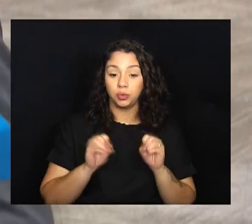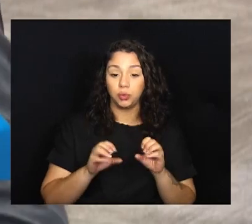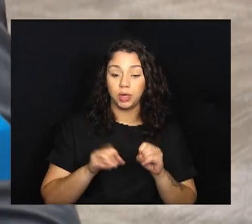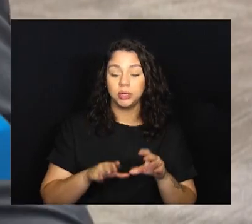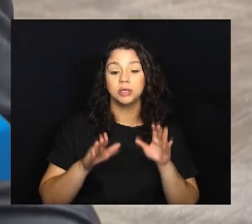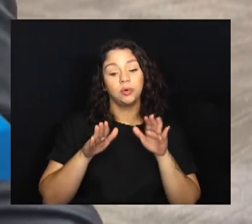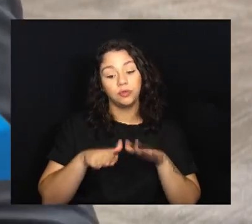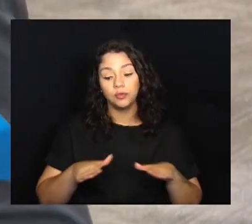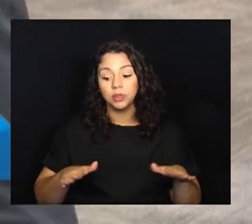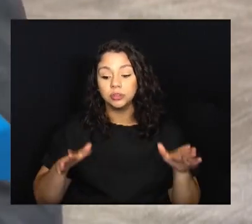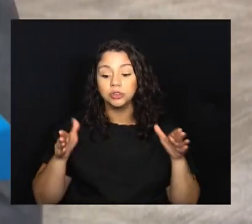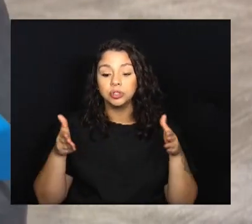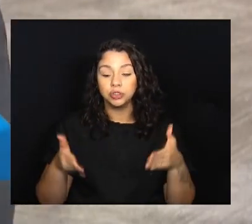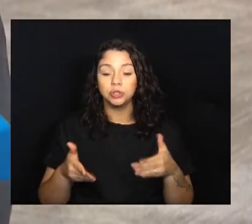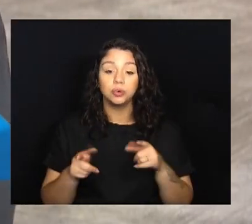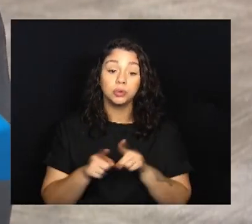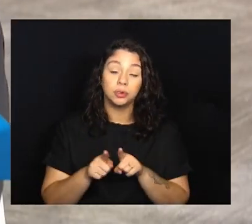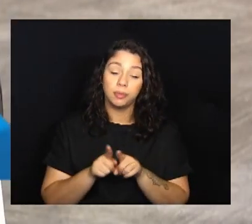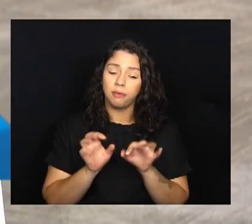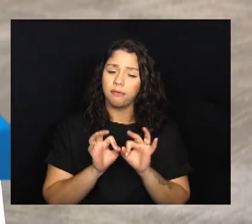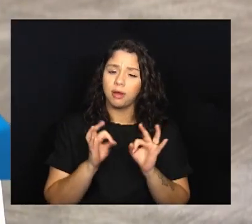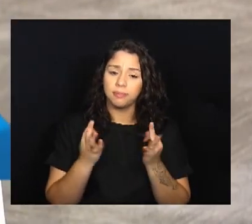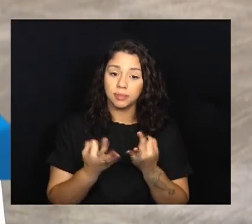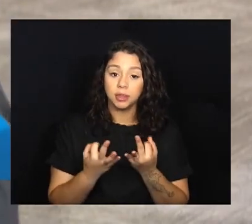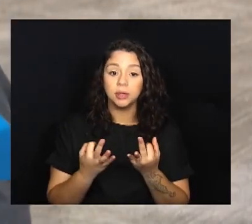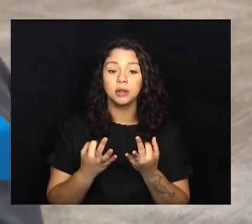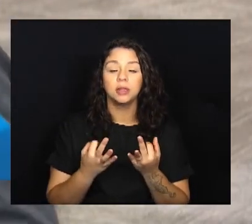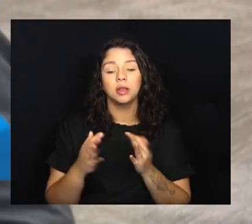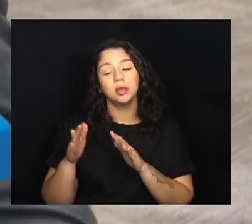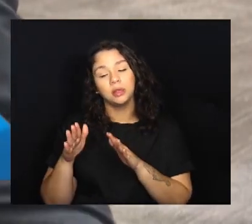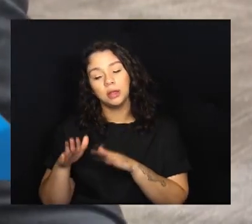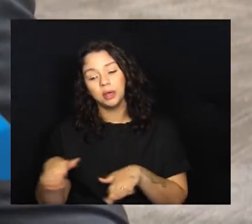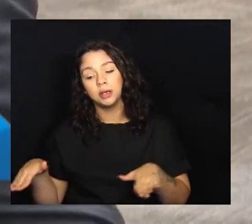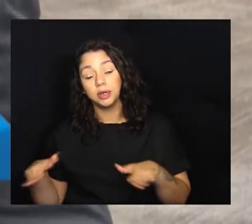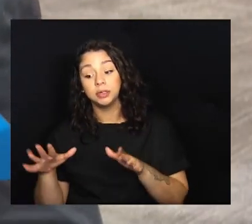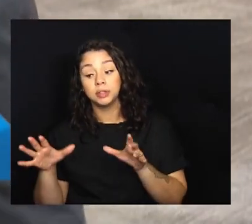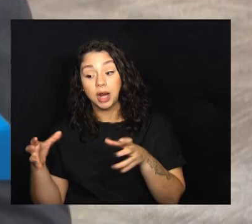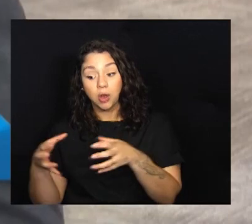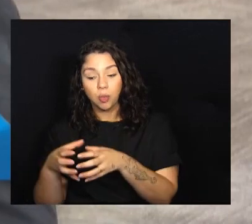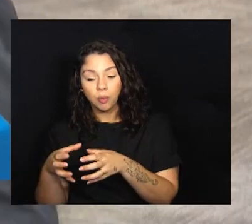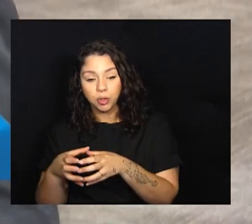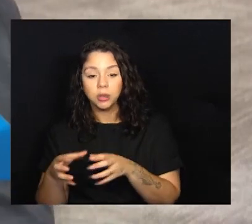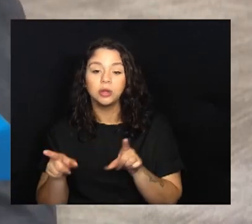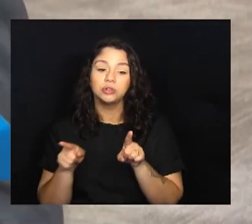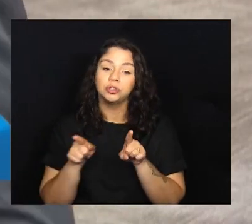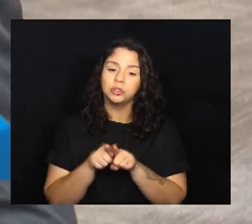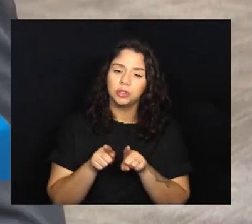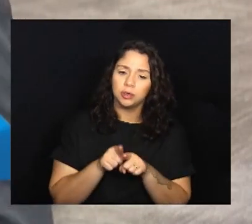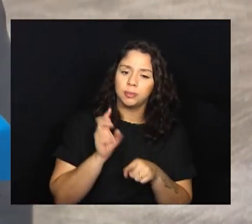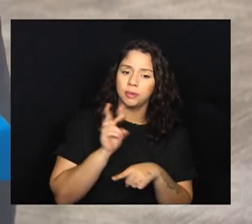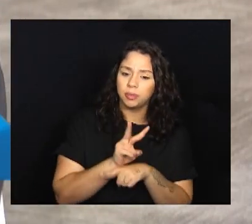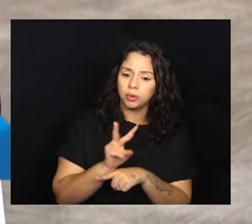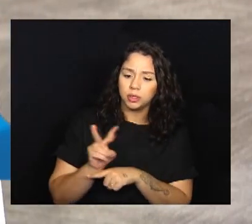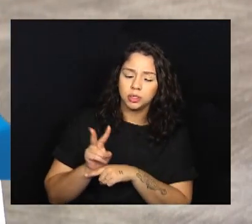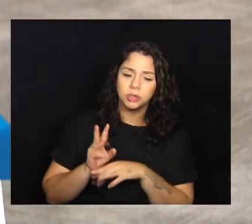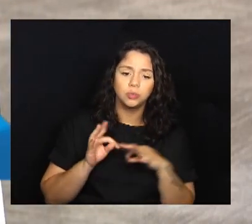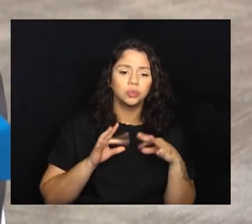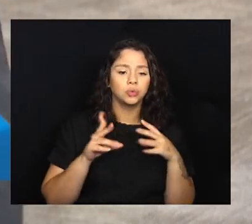infantil, a família e a criança na comunidade, proteção